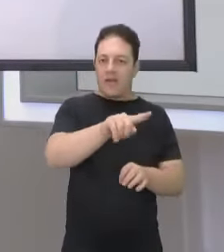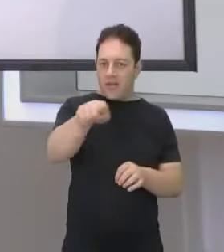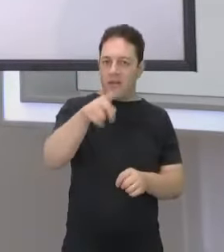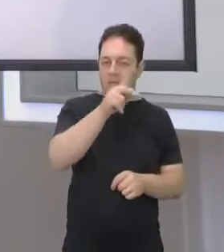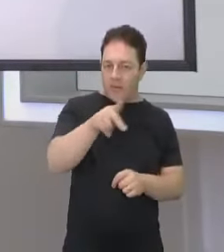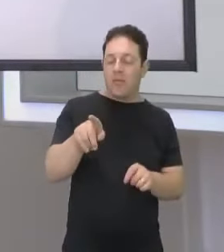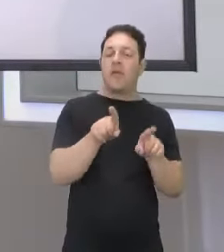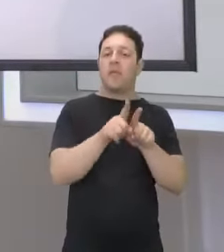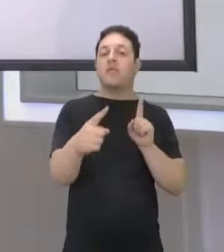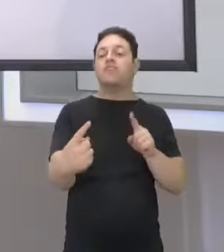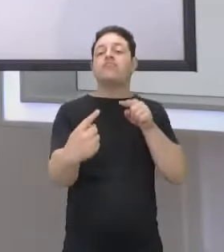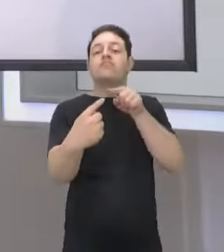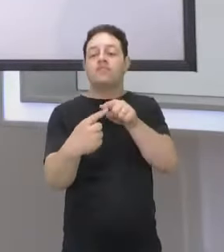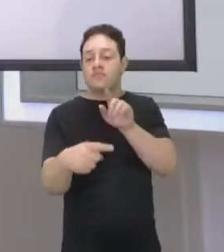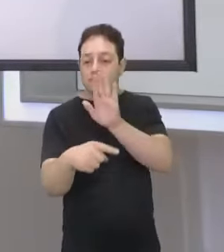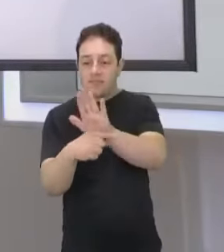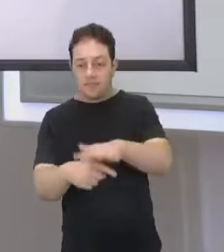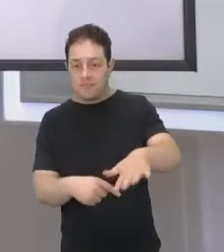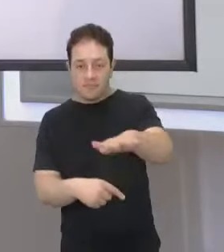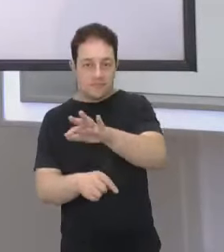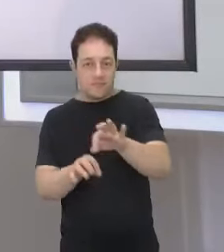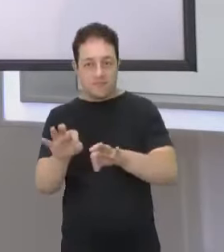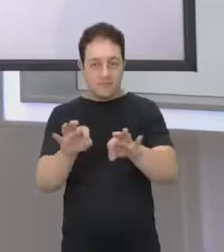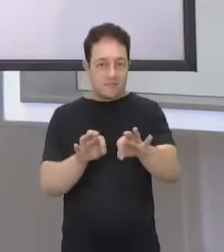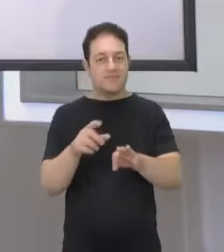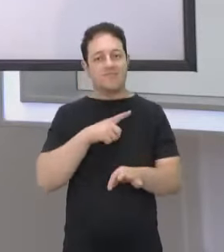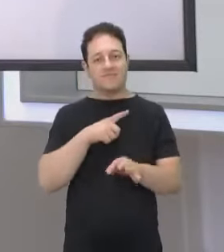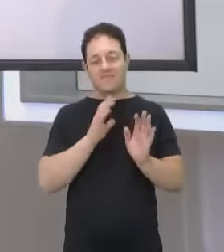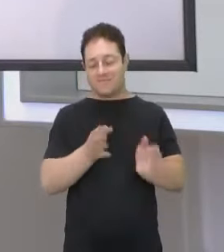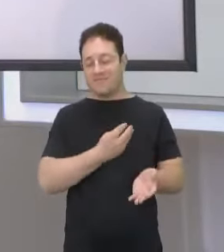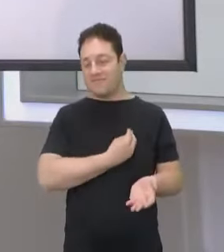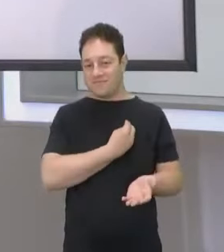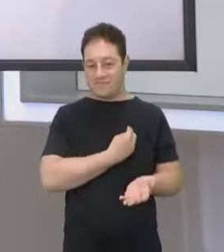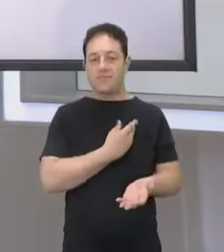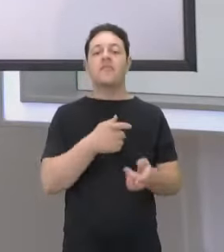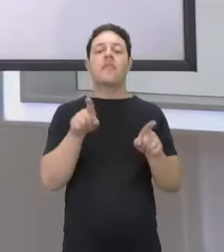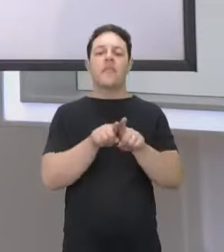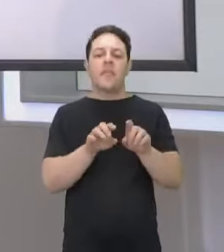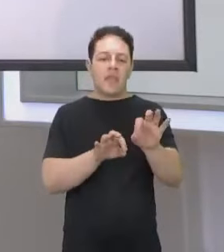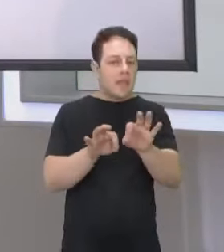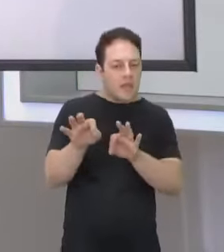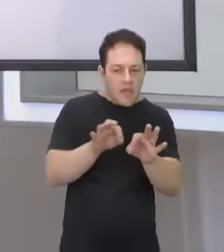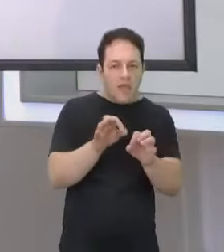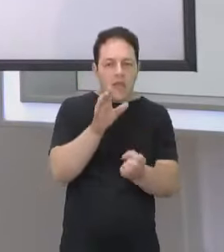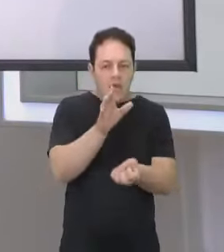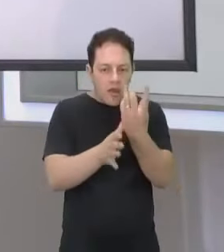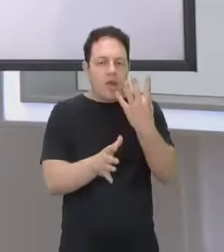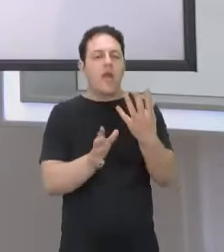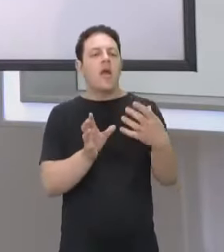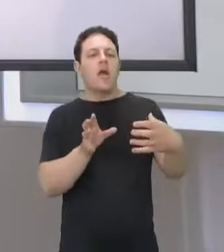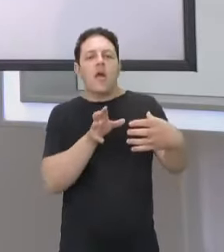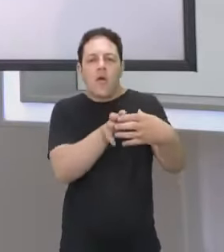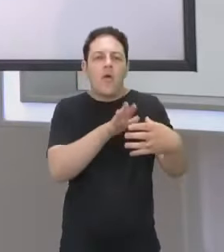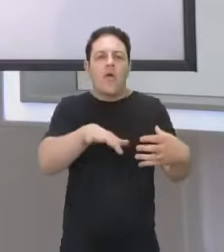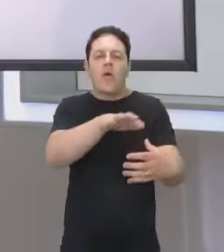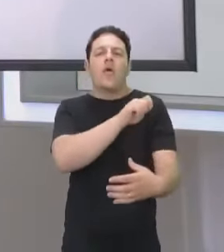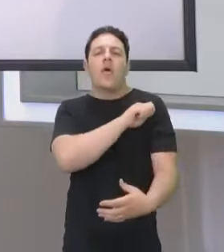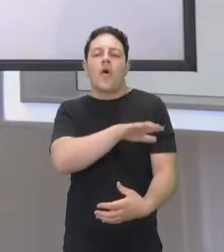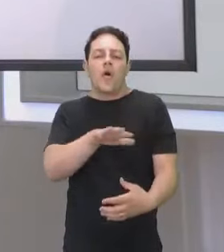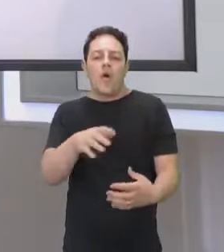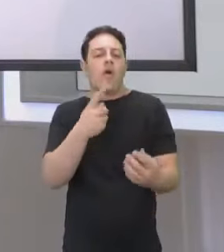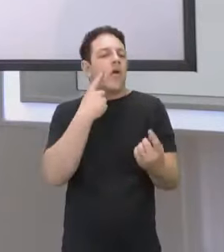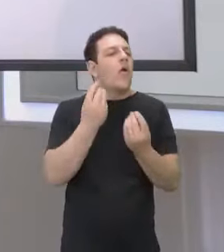professores, é aplicar esse planejamento já existente. E elaborar, né, junto com a comunidade escolar, planos